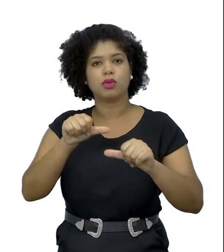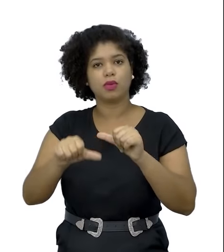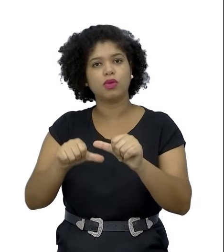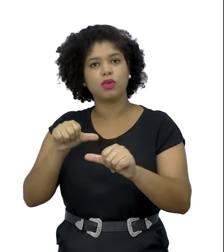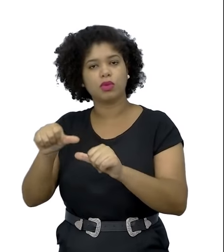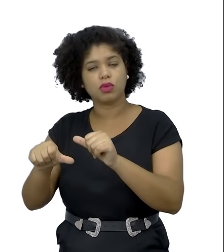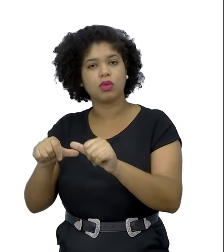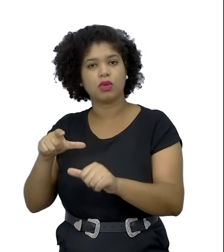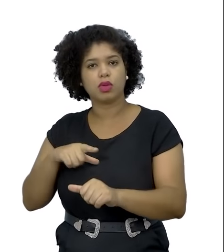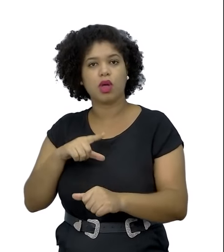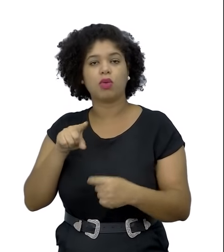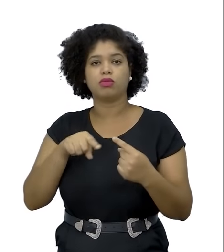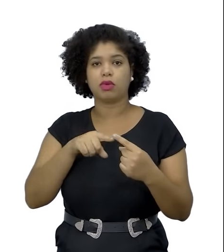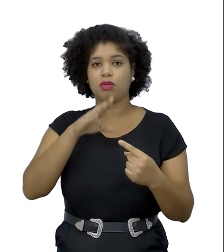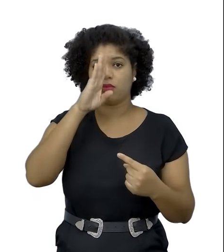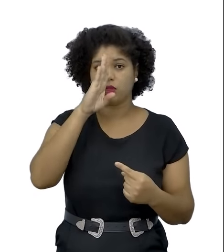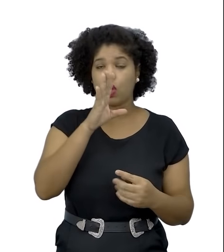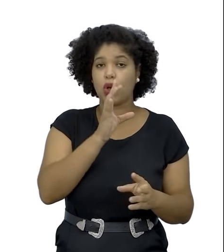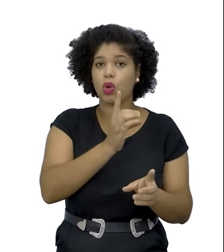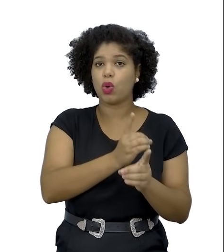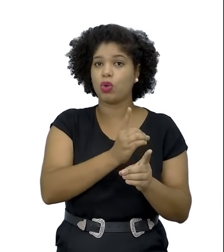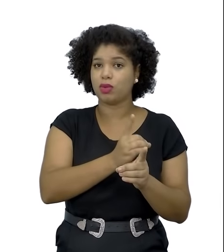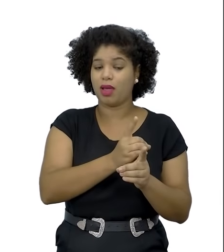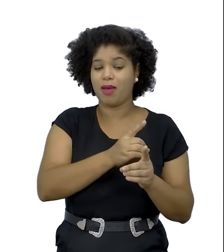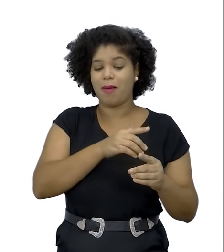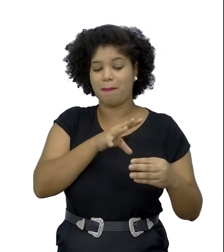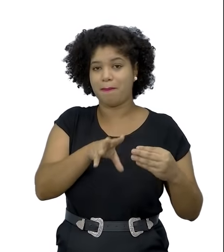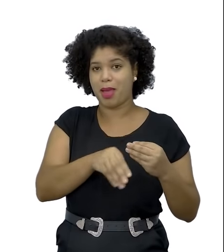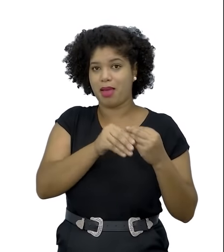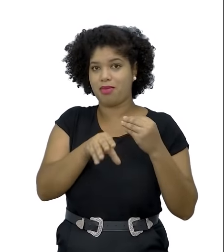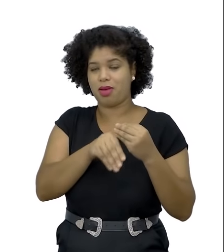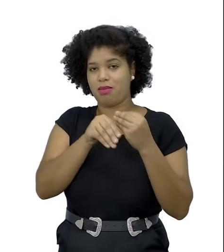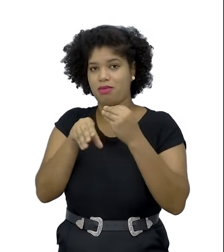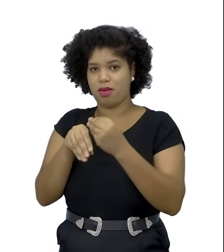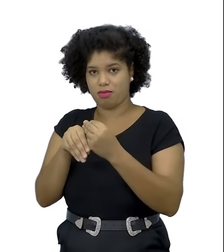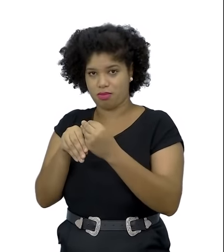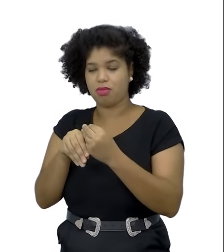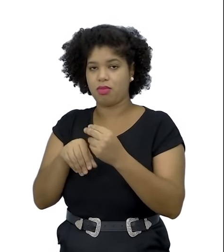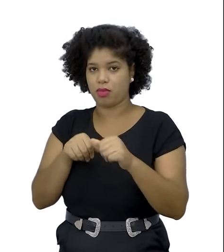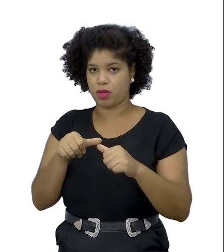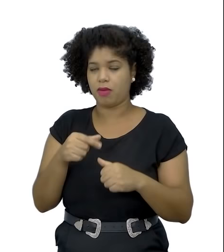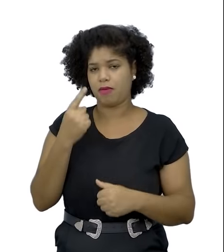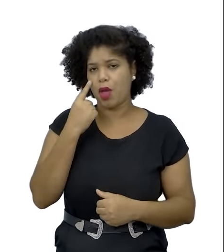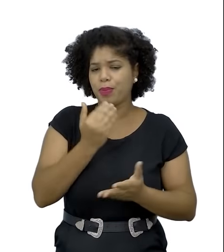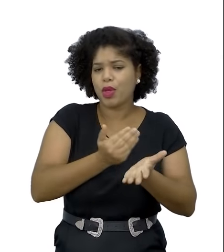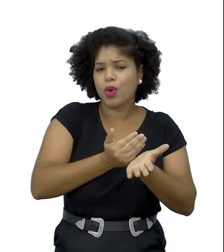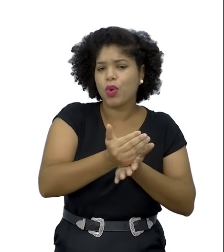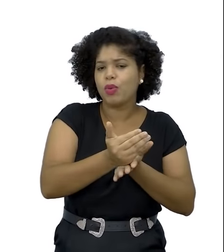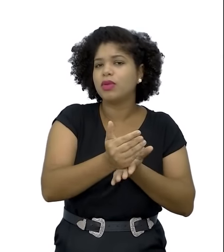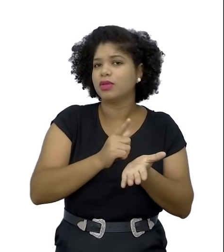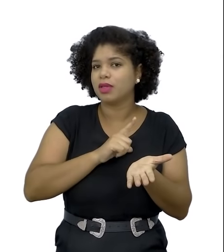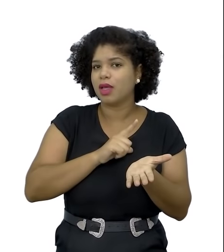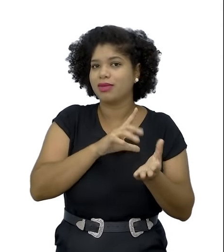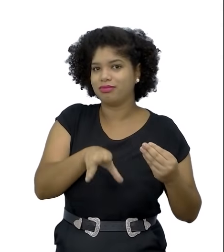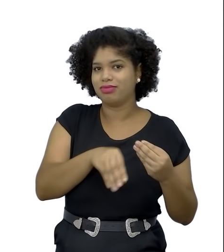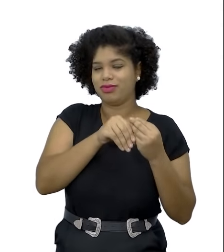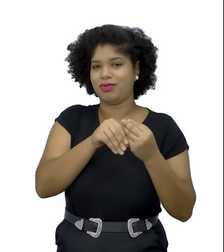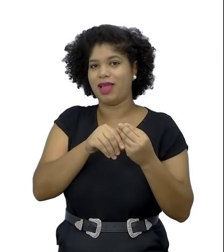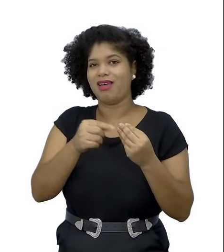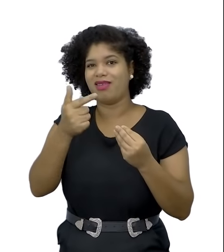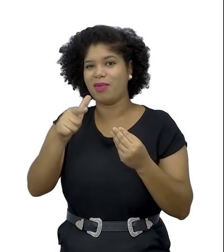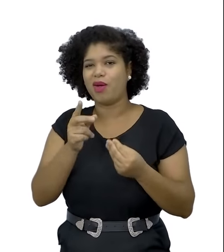nós temos, como indicado anteriormente, uma sucessão de transformações. Na primeira partida, há um ganho, na segunda, uma